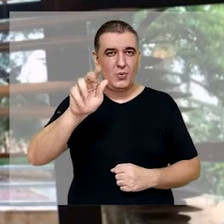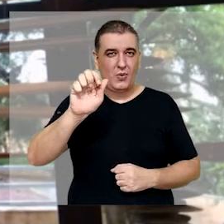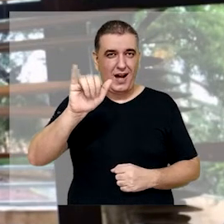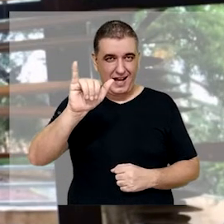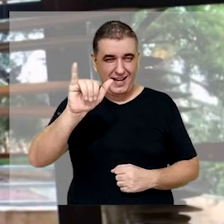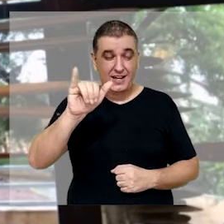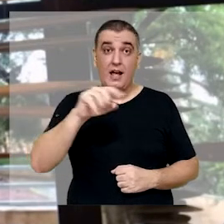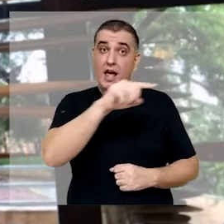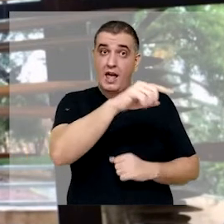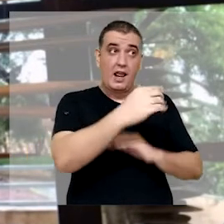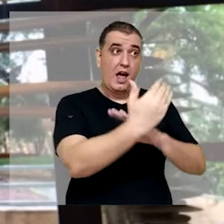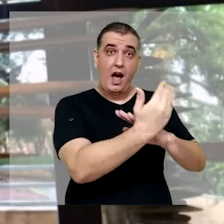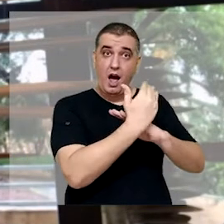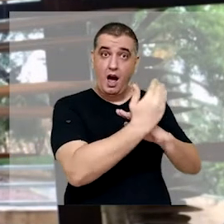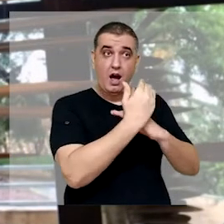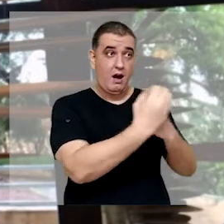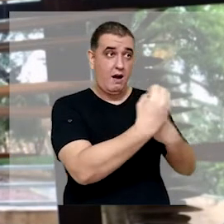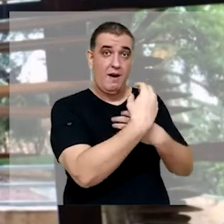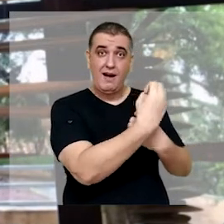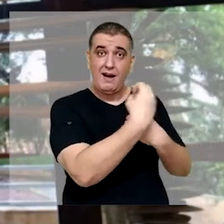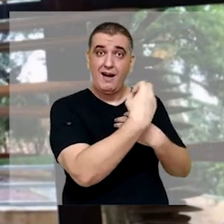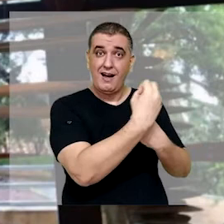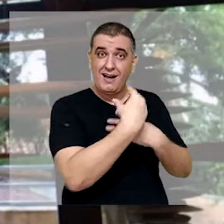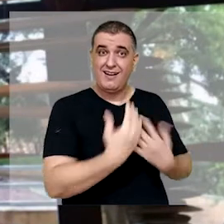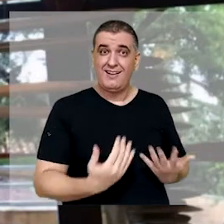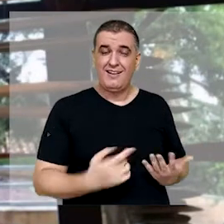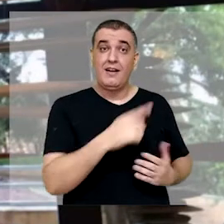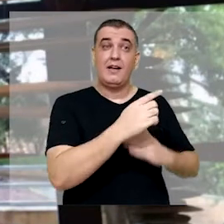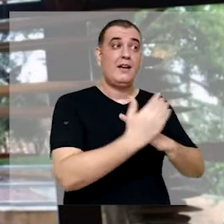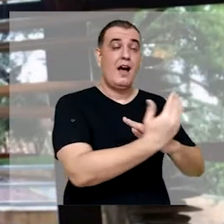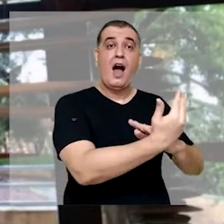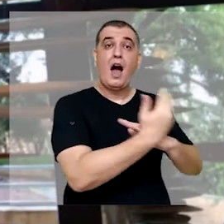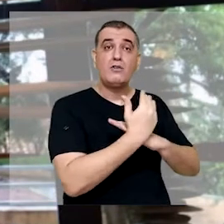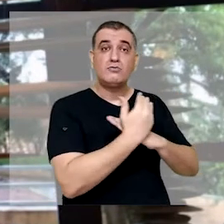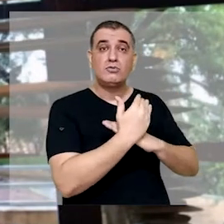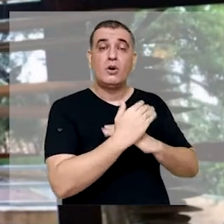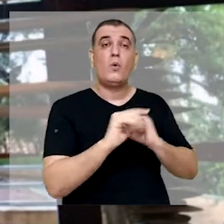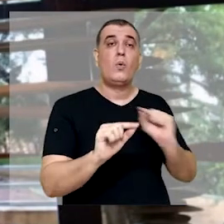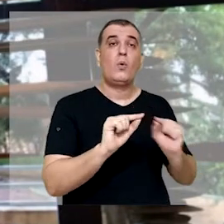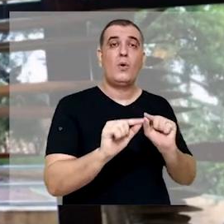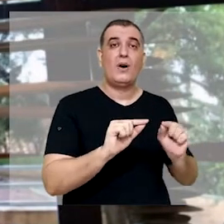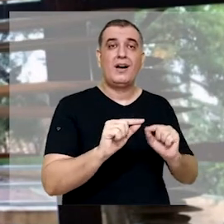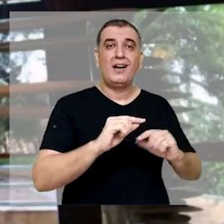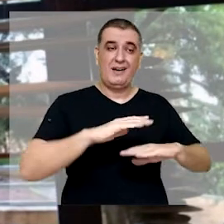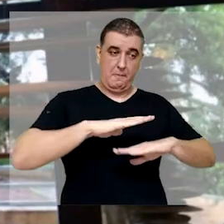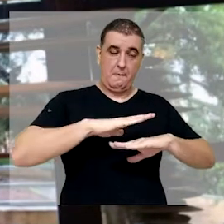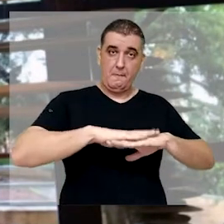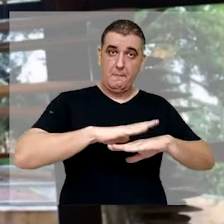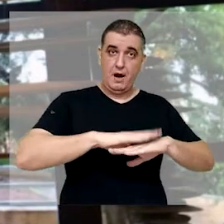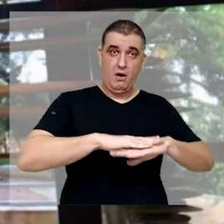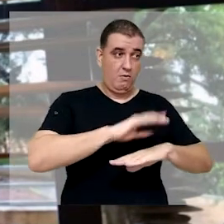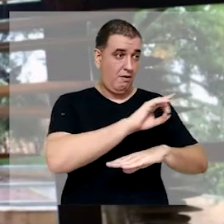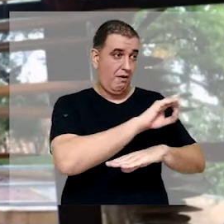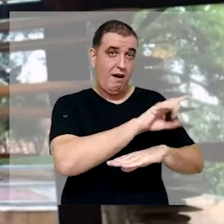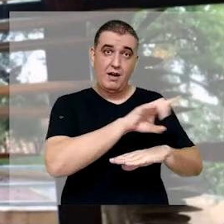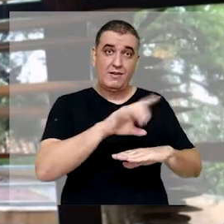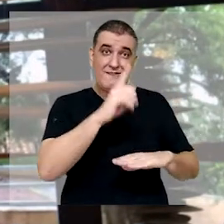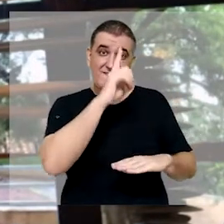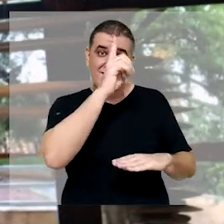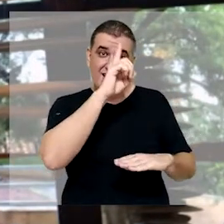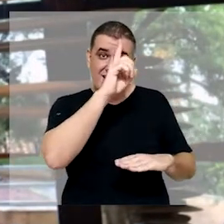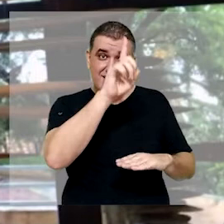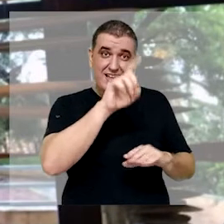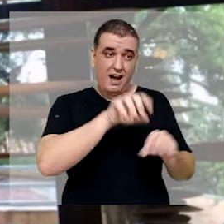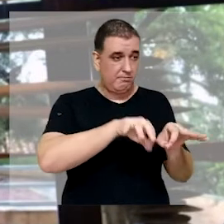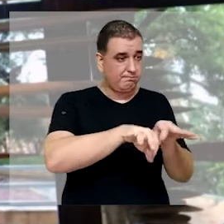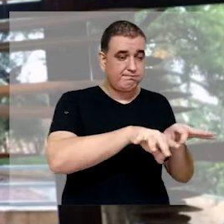e a universidade lá no Uruguai era muito bacana, que ensinava também aos alunos a fazerem os seus instrumentos